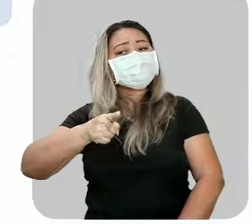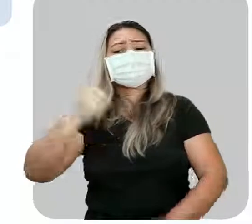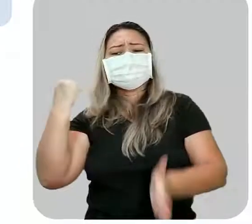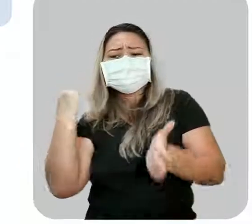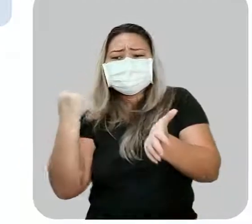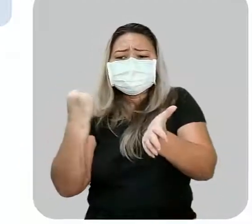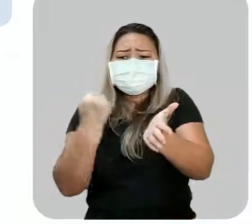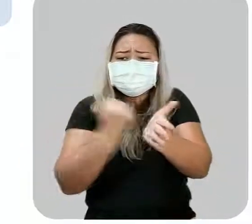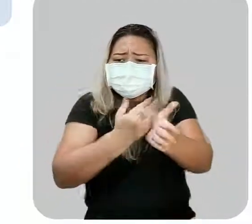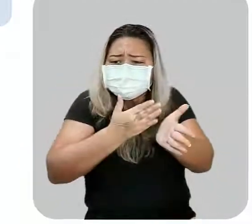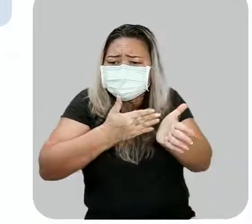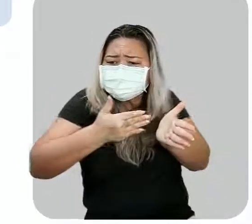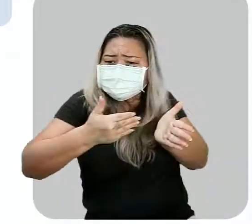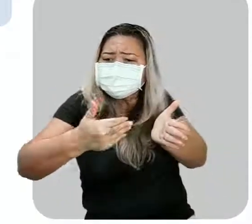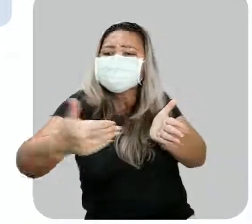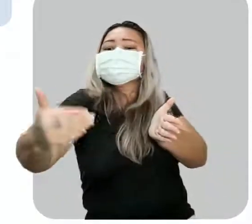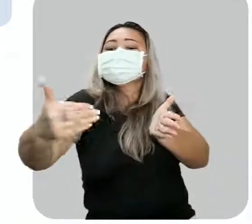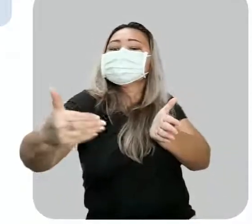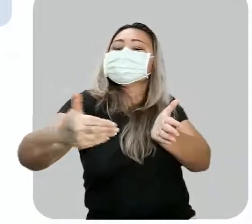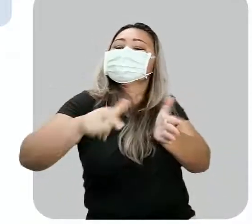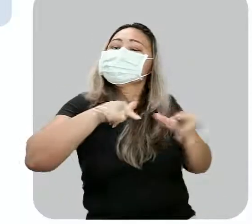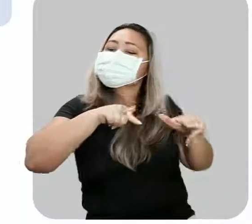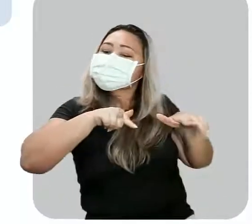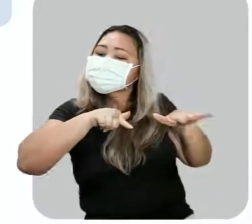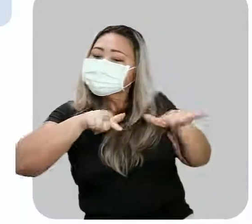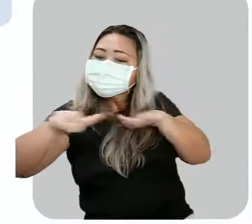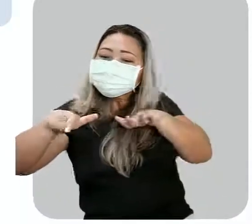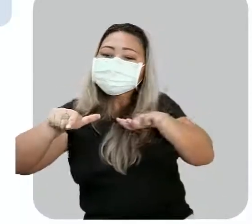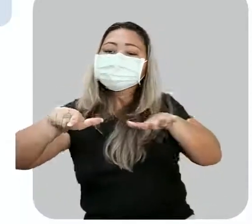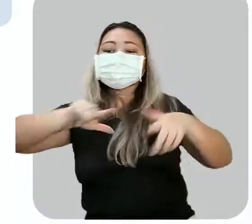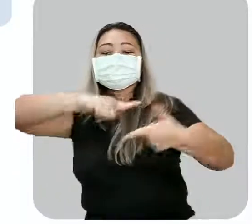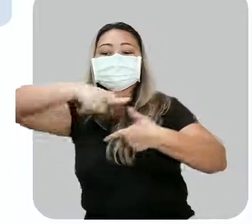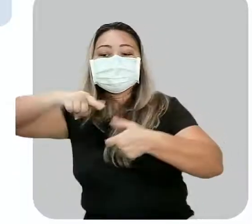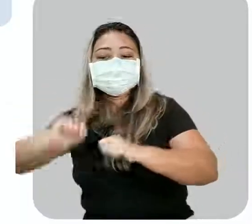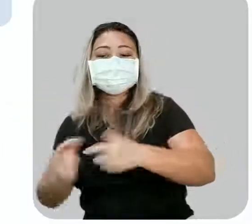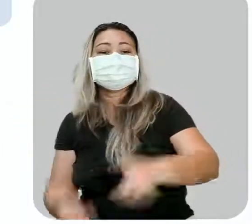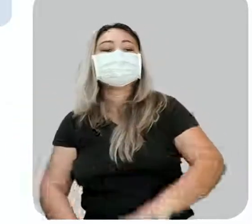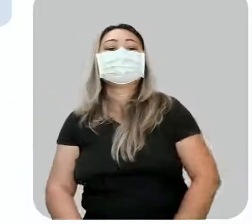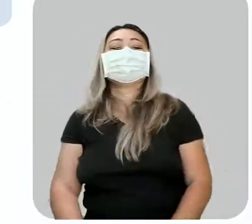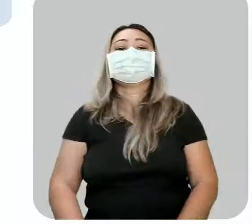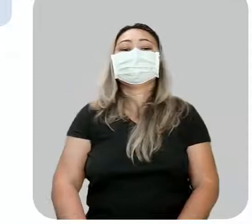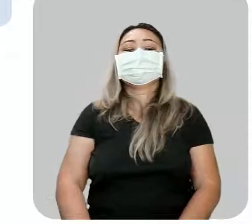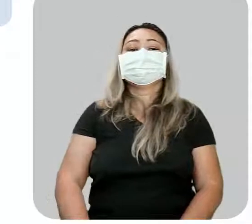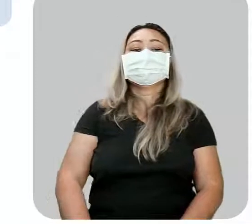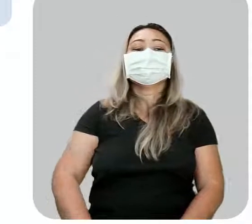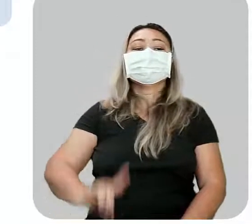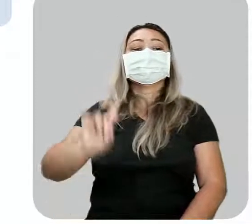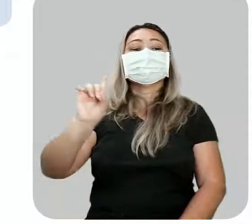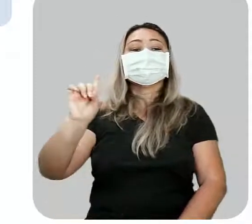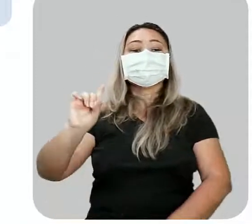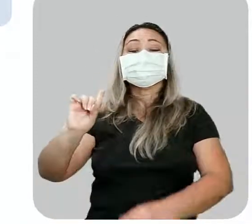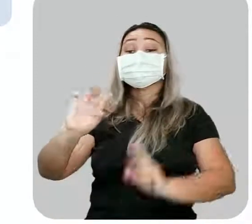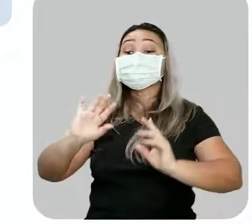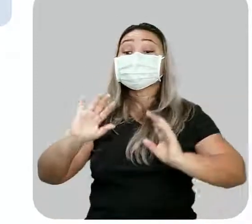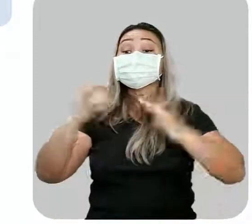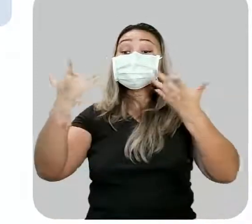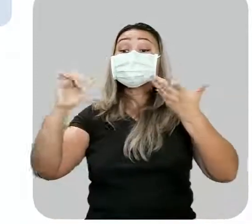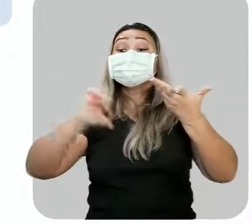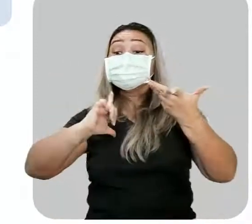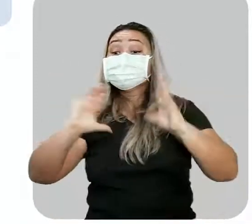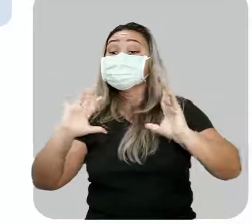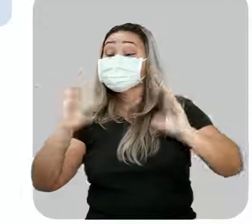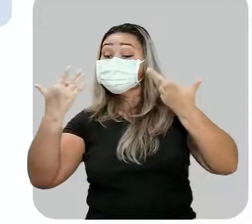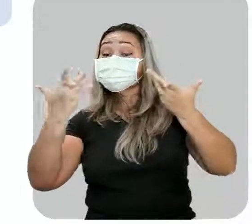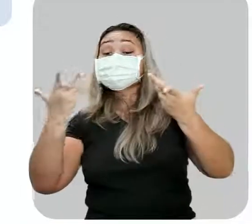marco na Semana da Arte Moderna. Evento realizado em São